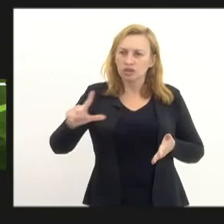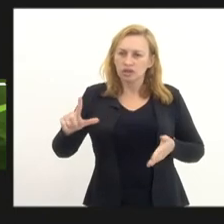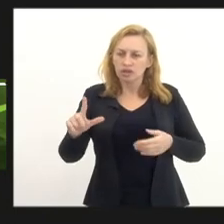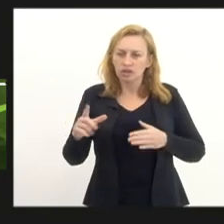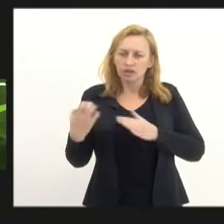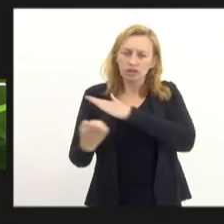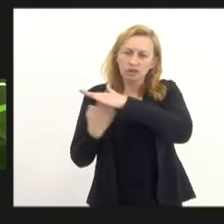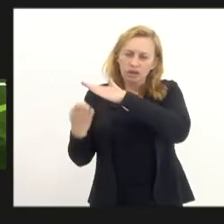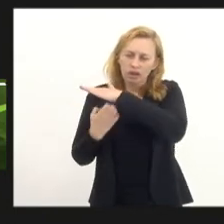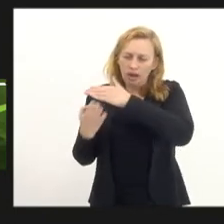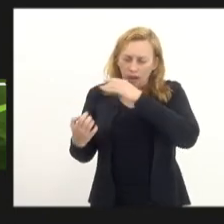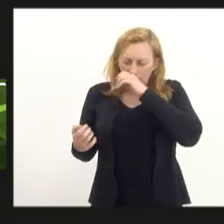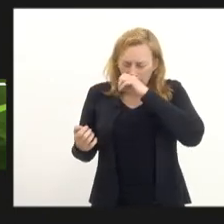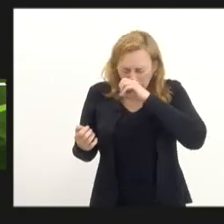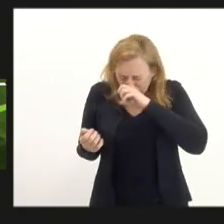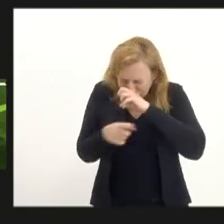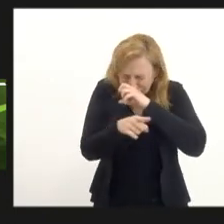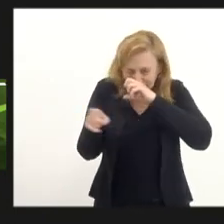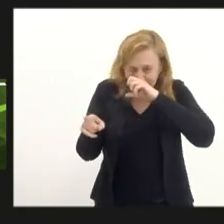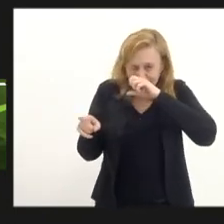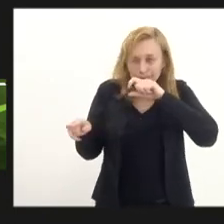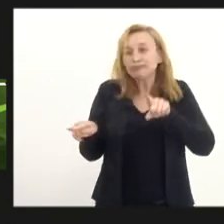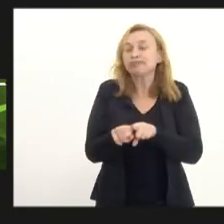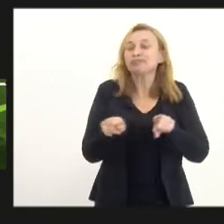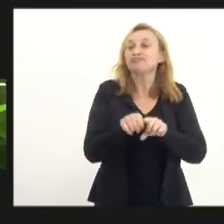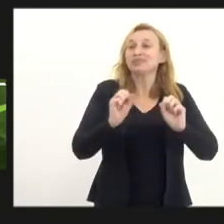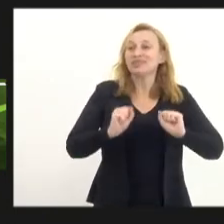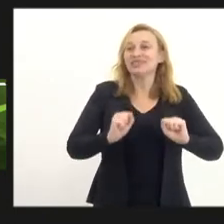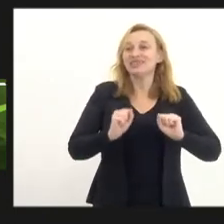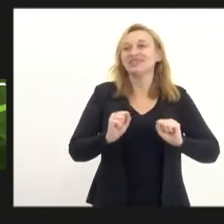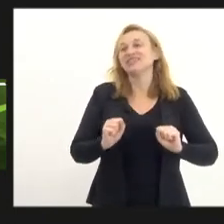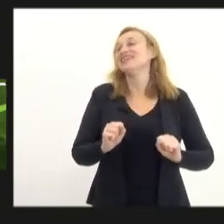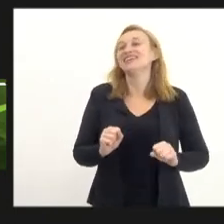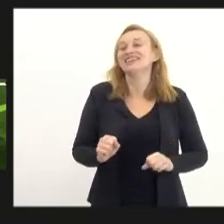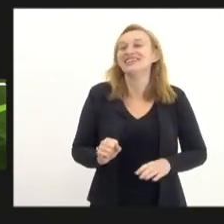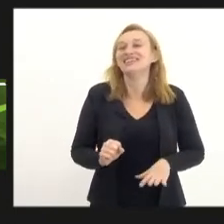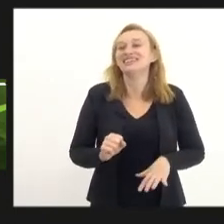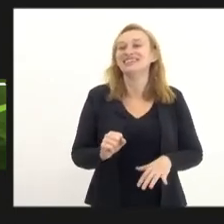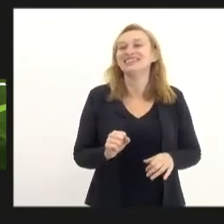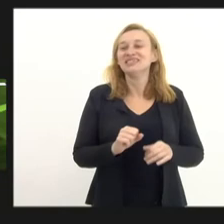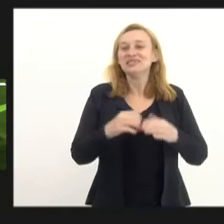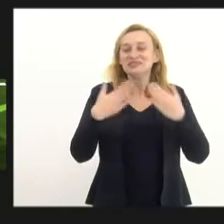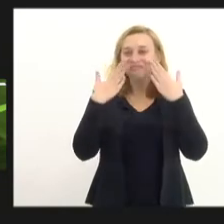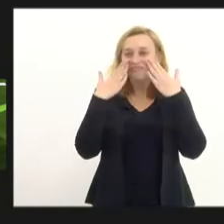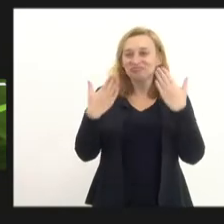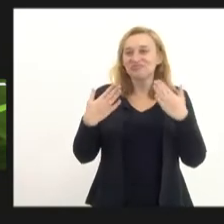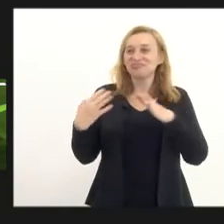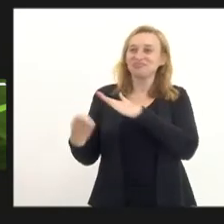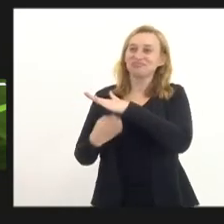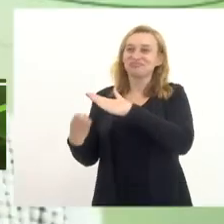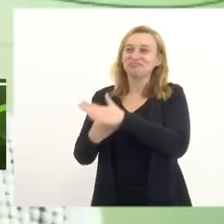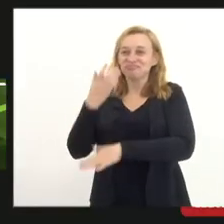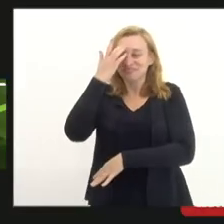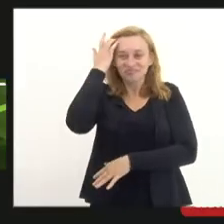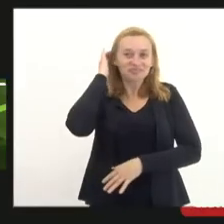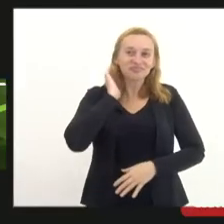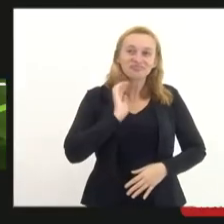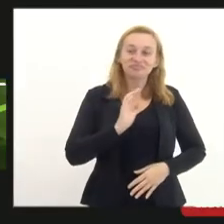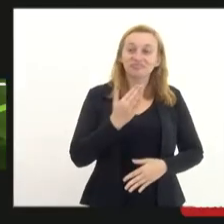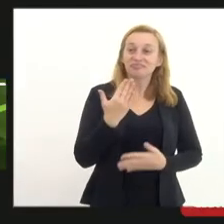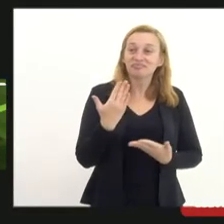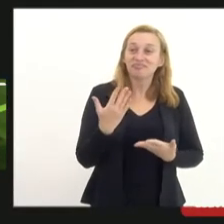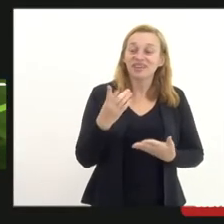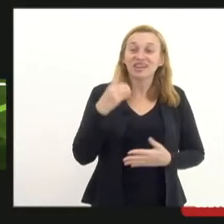a palavra, para que vocês também possam fazer a apresentação da empresa. Obrigada. Me permite